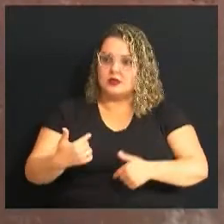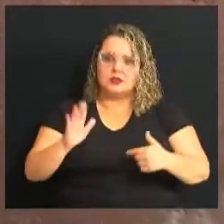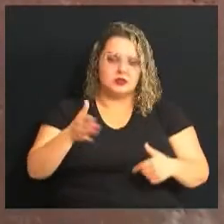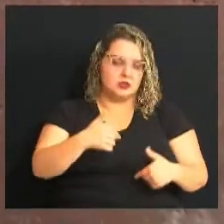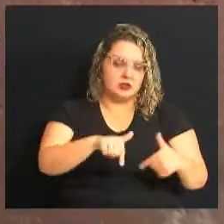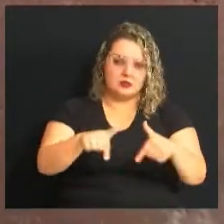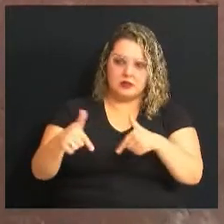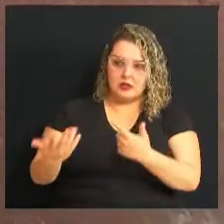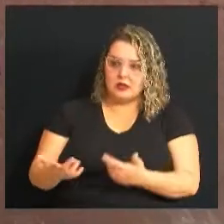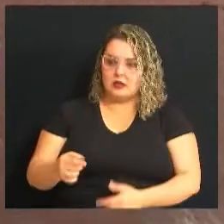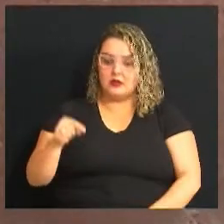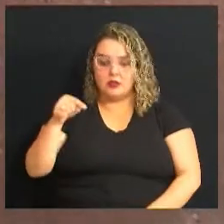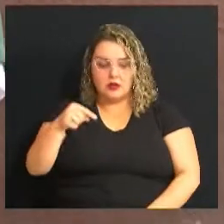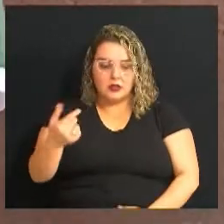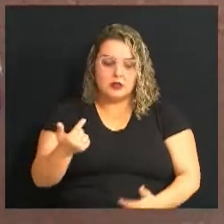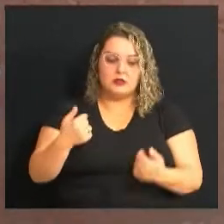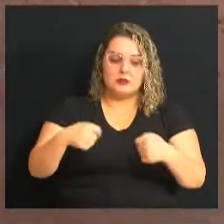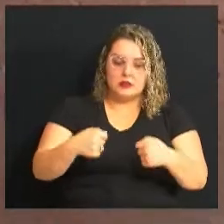lá tá precisando,